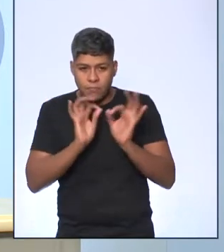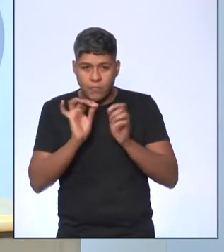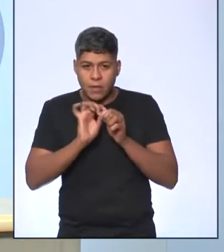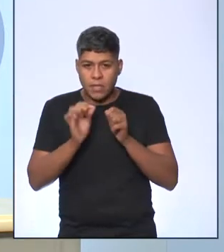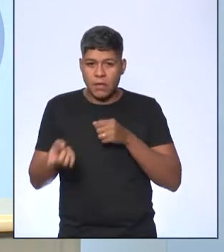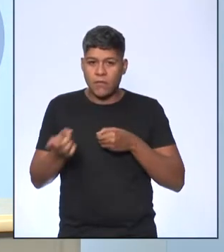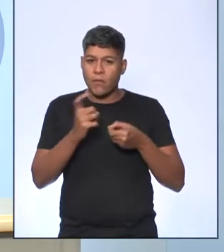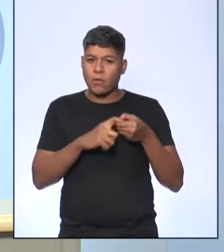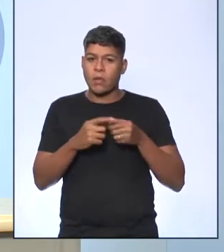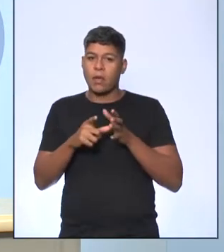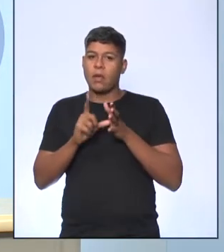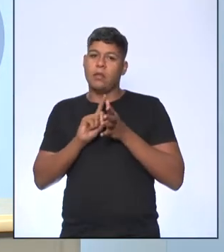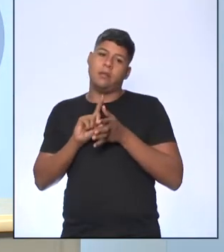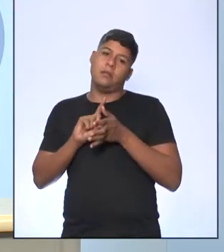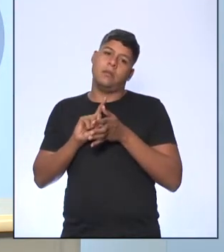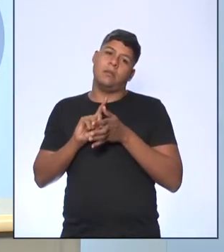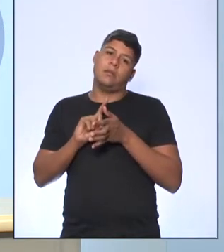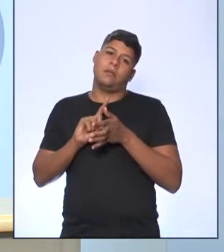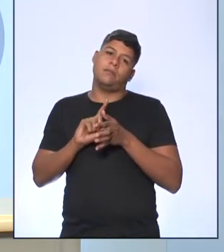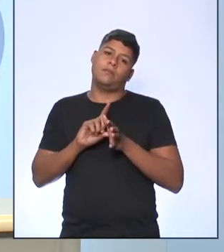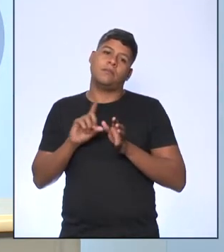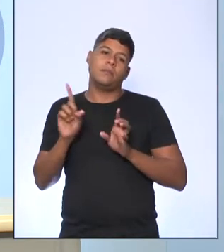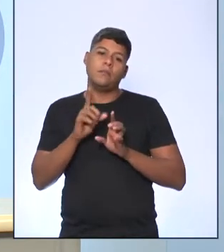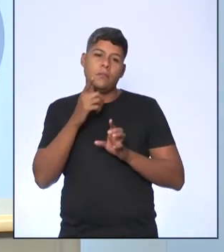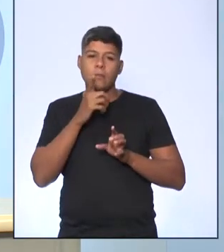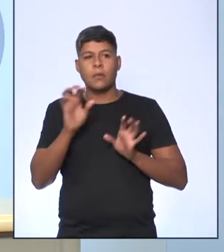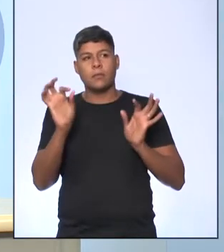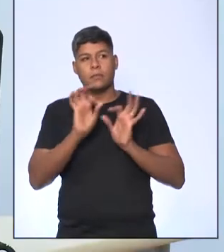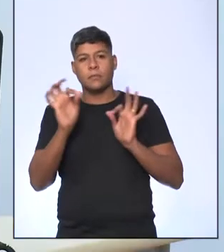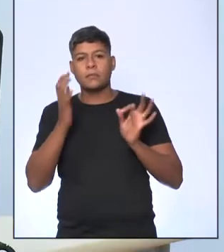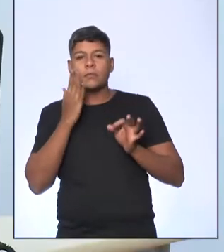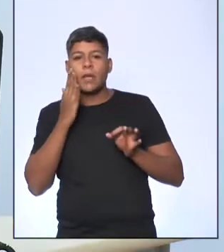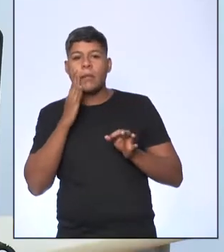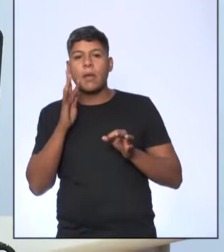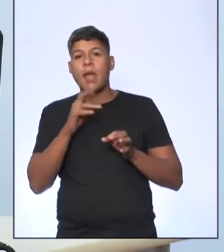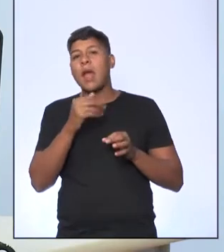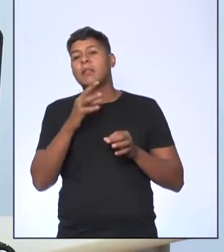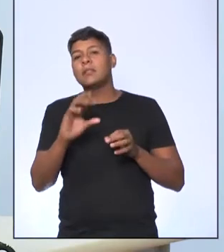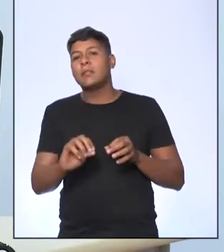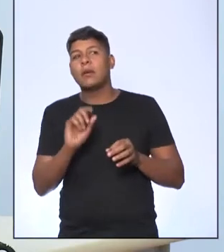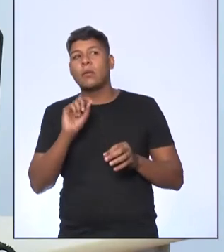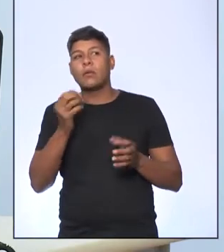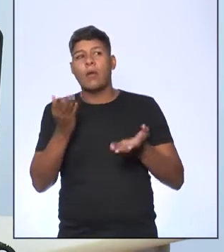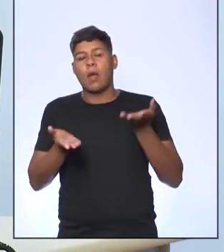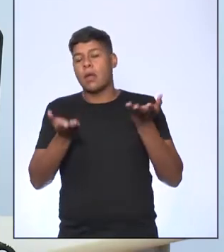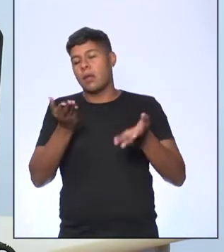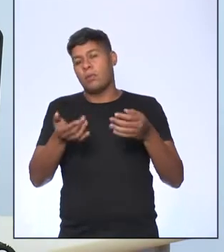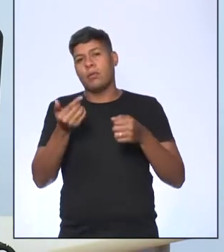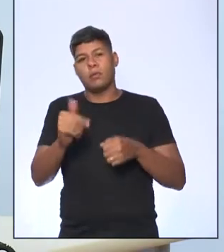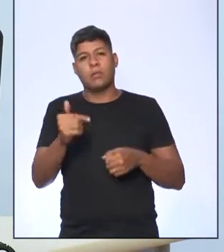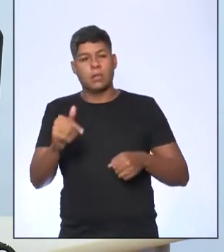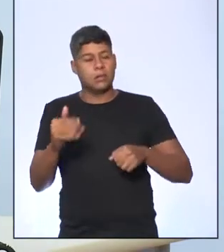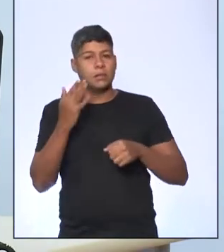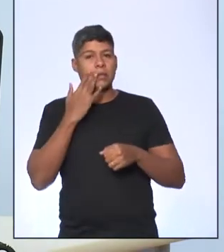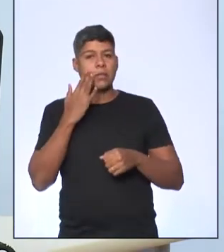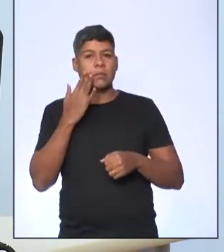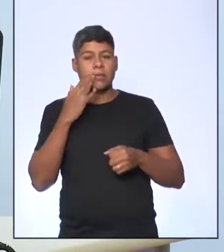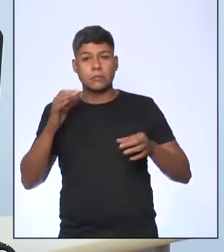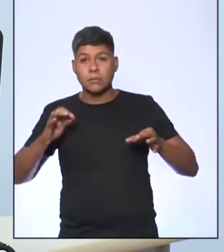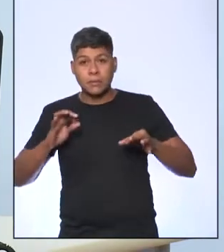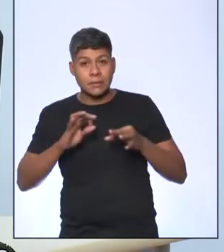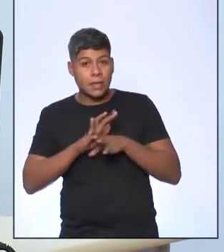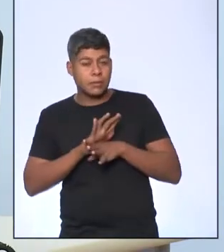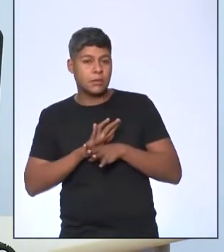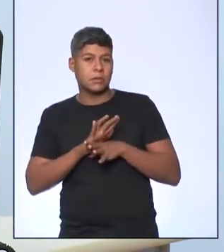a voltar como era antes? Eu não consigo. Então, essa reação aqui, ela não entra em equilíbrio. Ela simplesmente, ela termina,